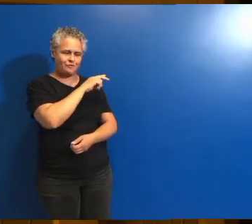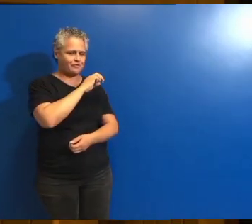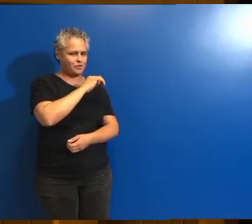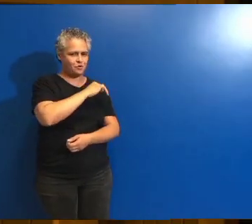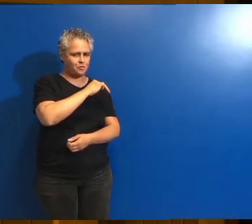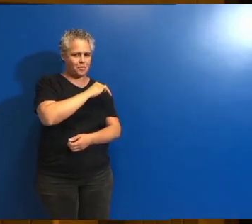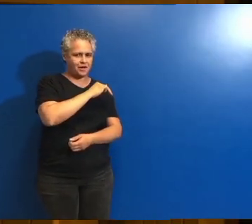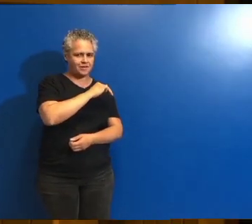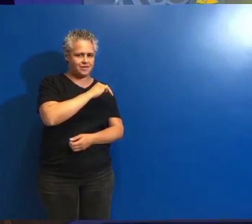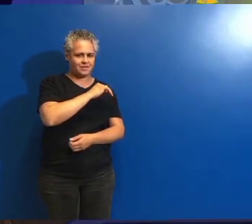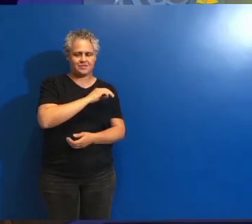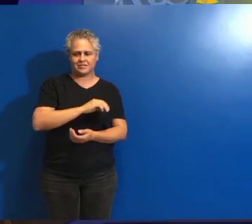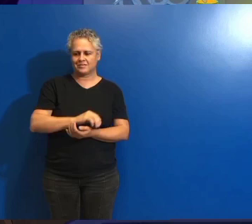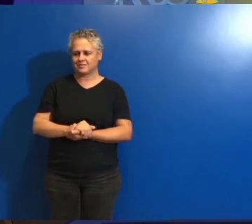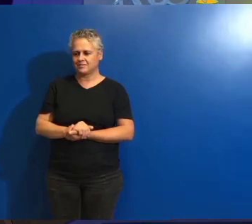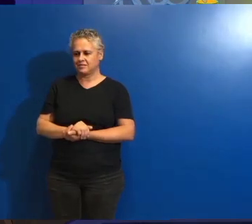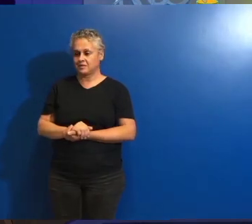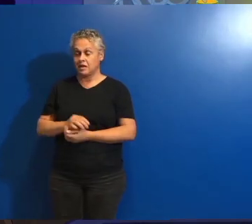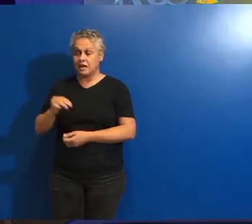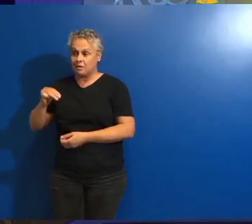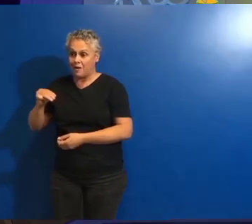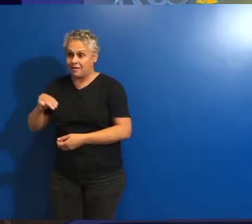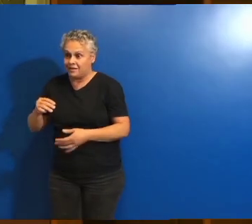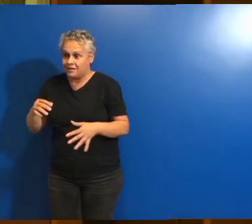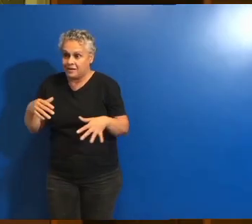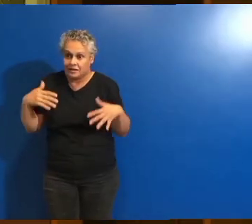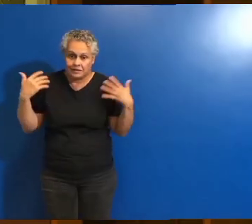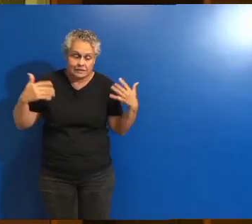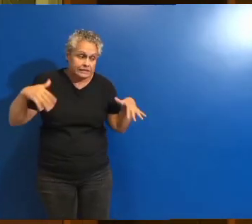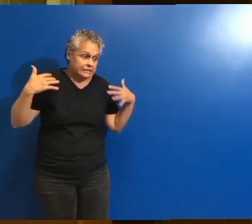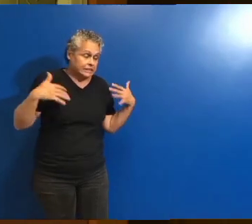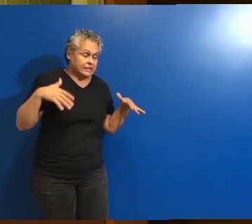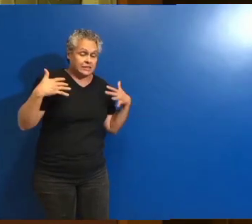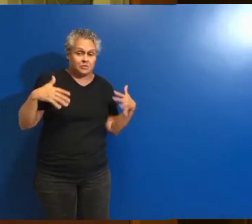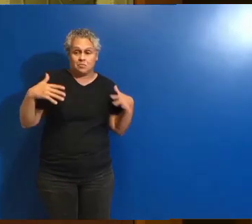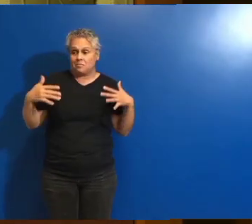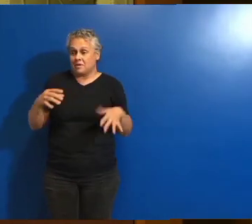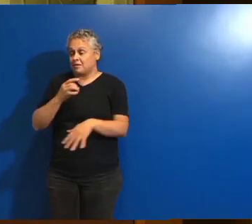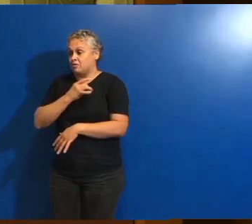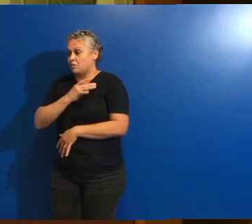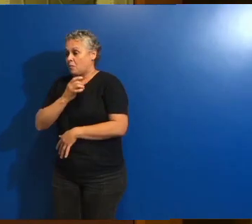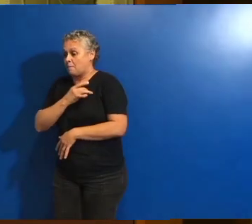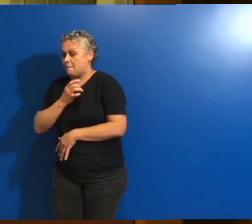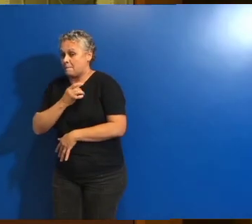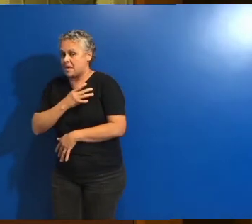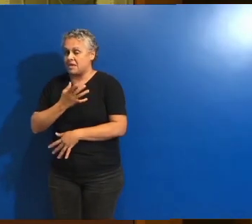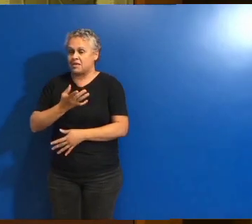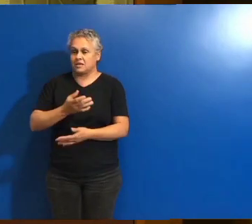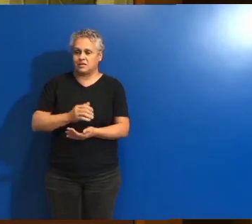A bruxa não sabia que ela tinha visto, e Maria estava tremendo de medo e aterrorizada.